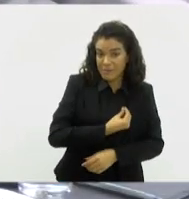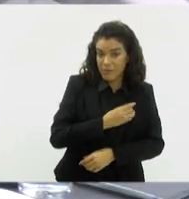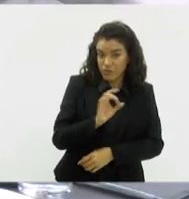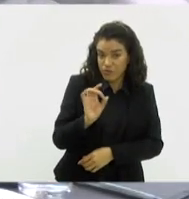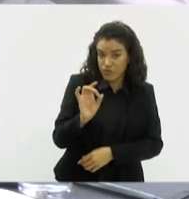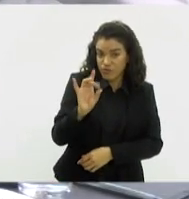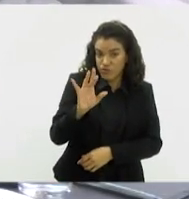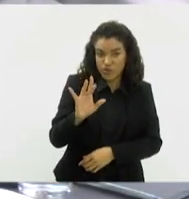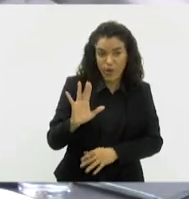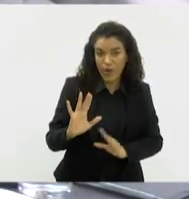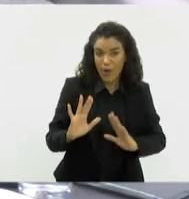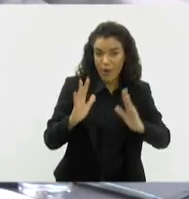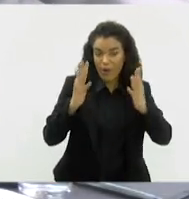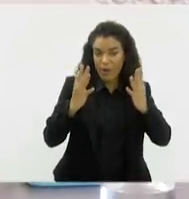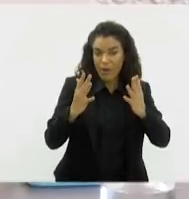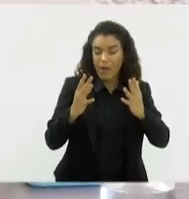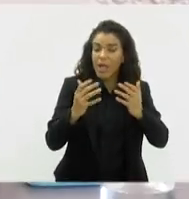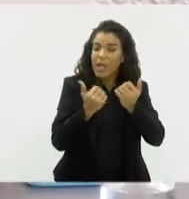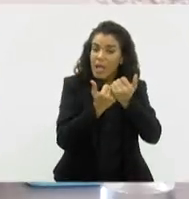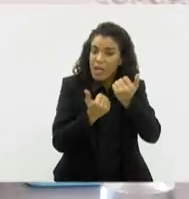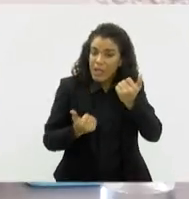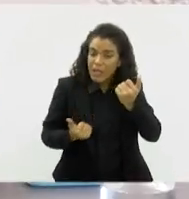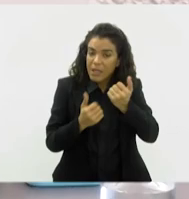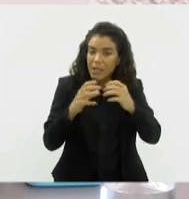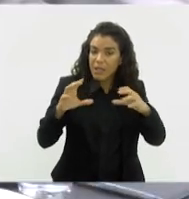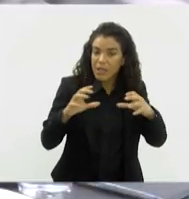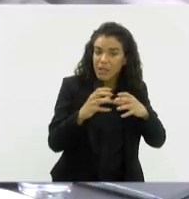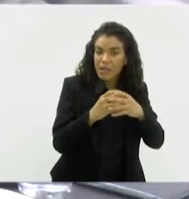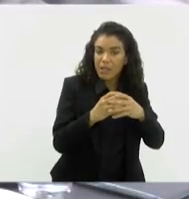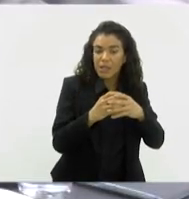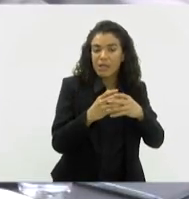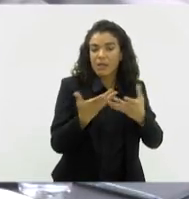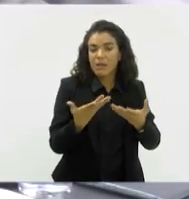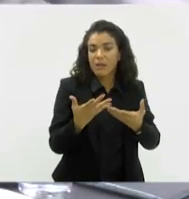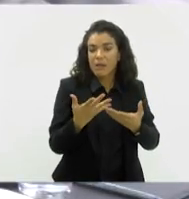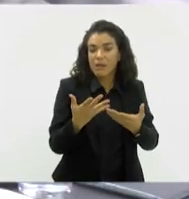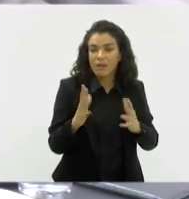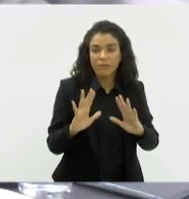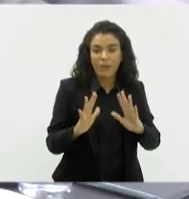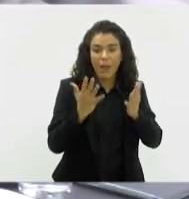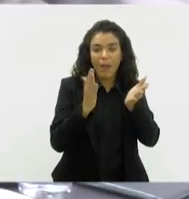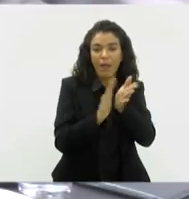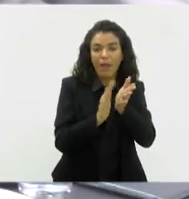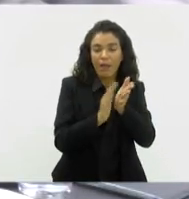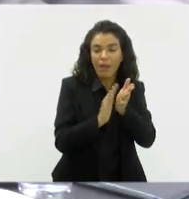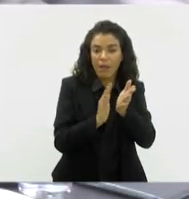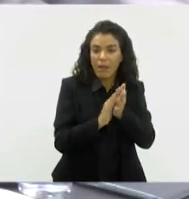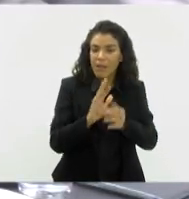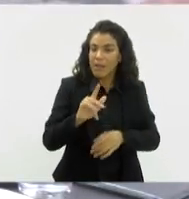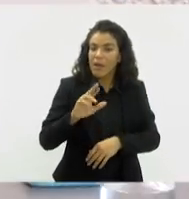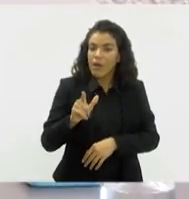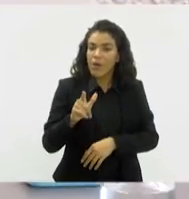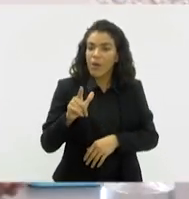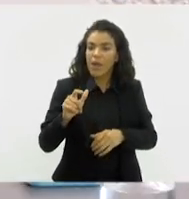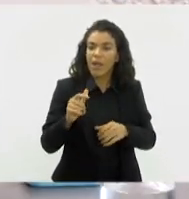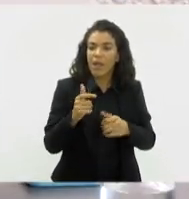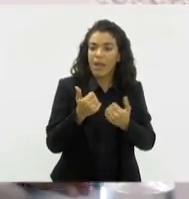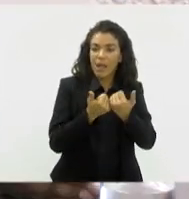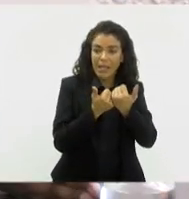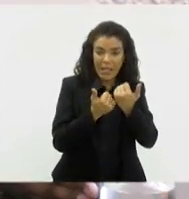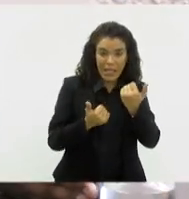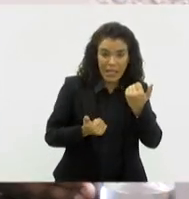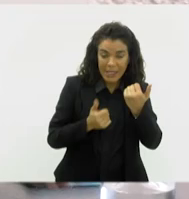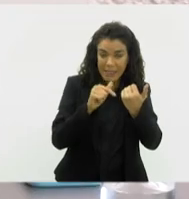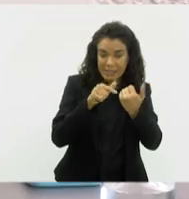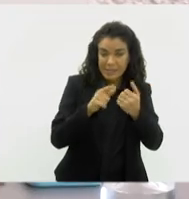exclusivamente ter ido no ele lançamento. Ele é o fundador do coletivo. E a participação dessa plataforma foi ter ido ele lá celebrar é e aplaudir. Ele não é profissional da área de TI. Quem desenvolveu